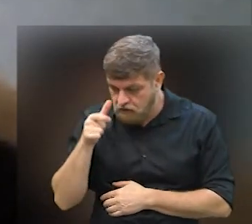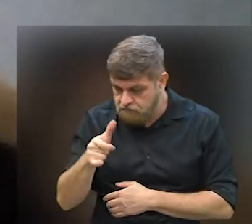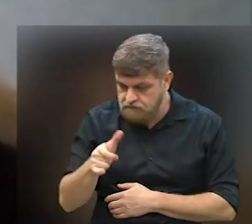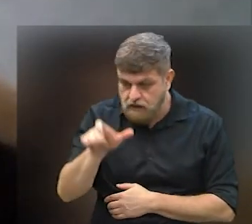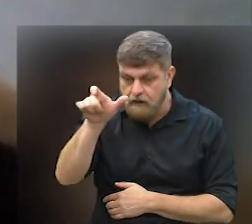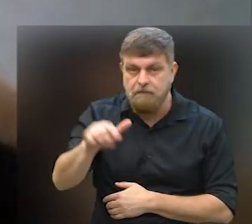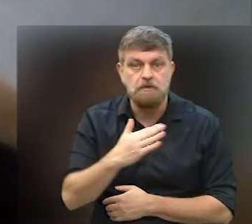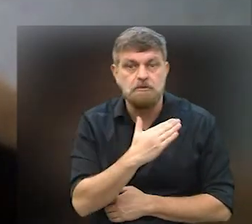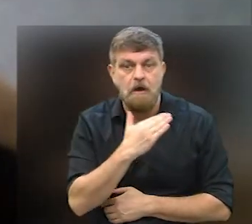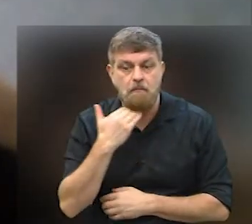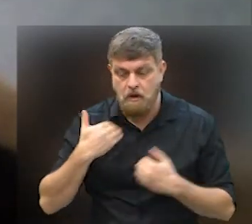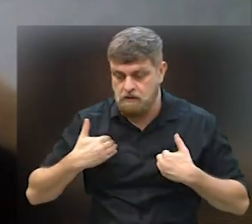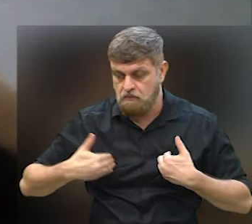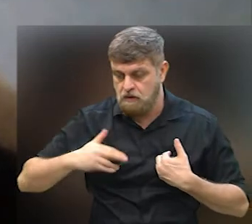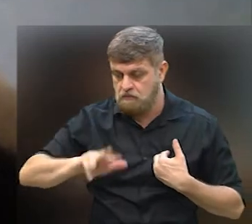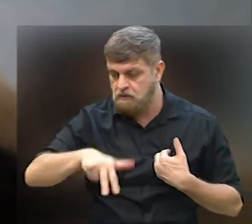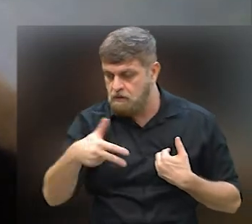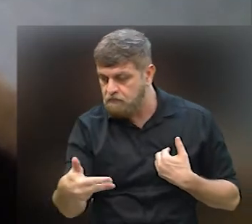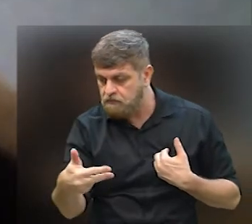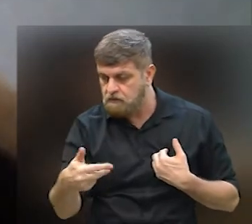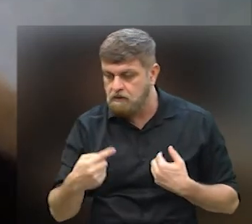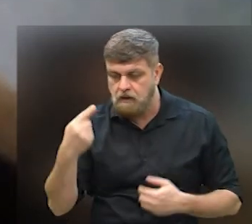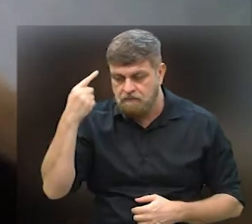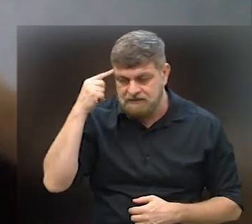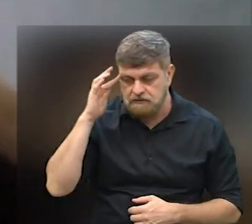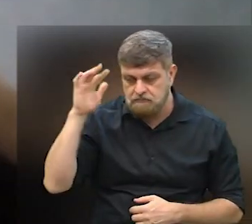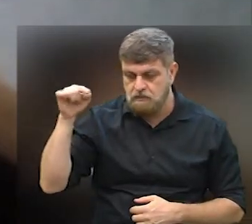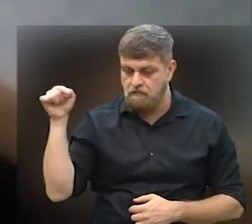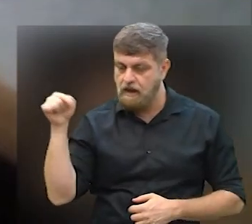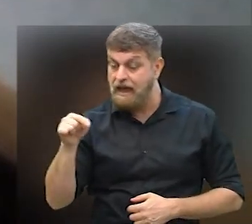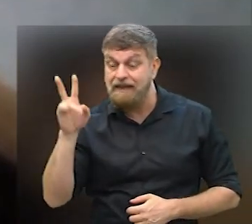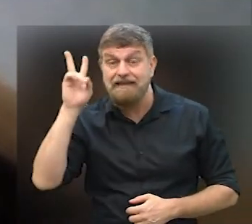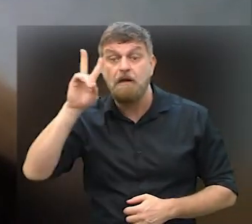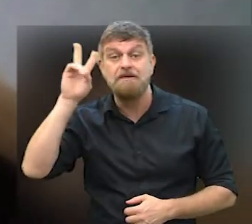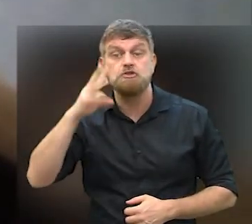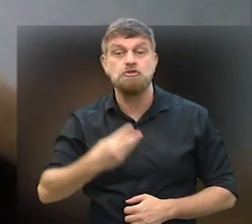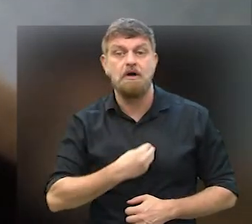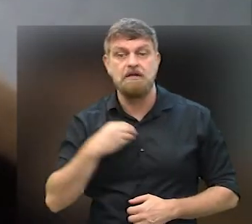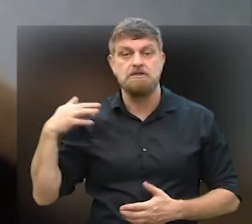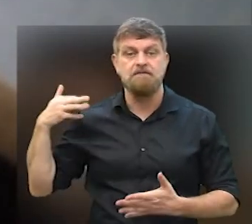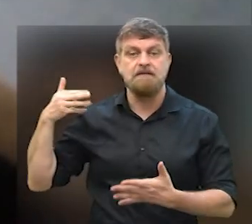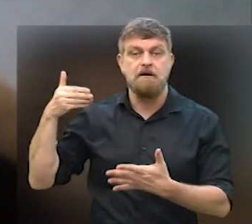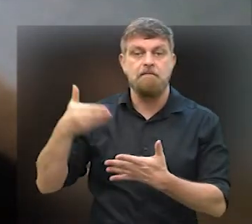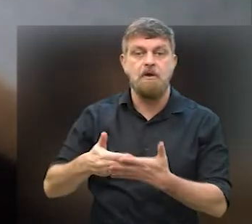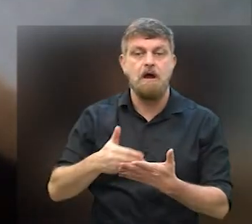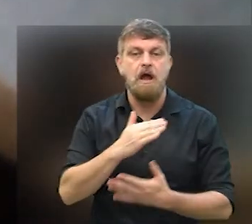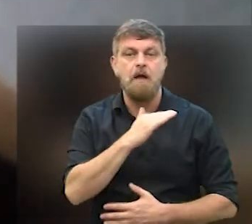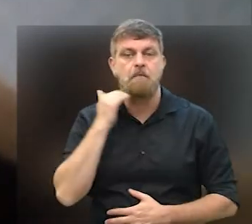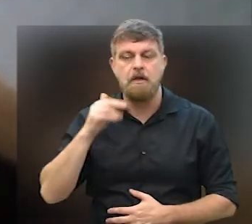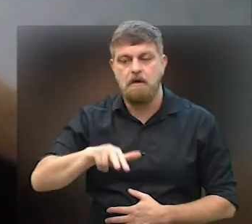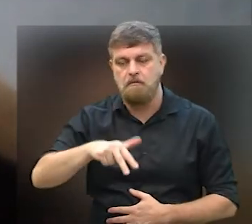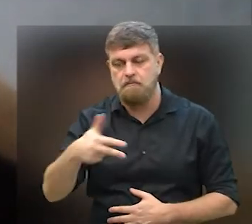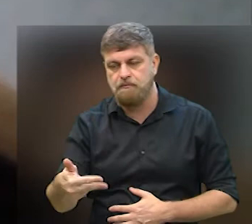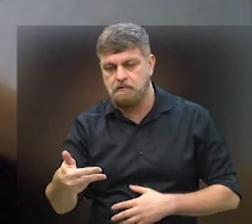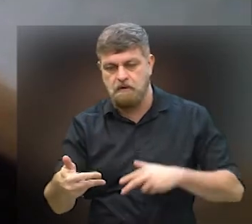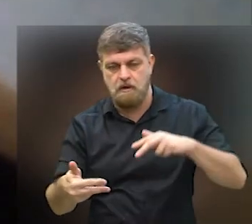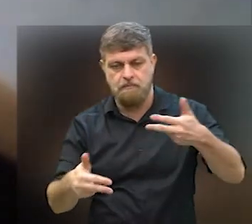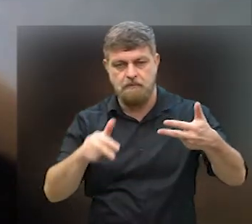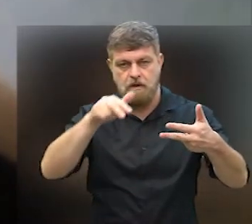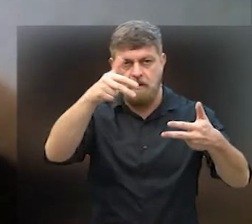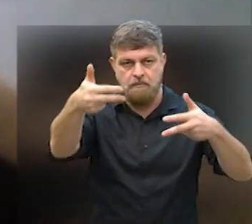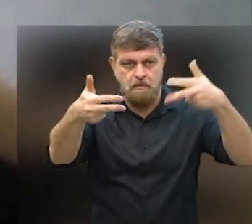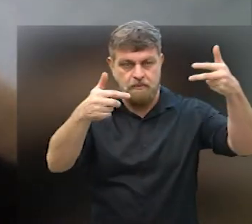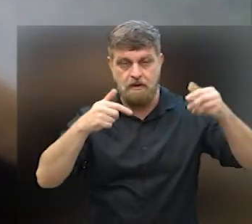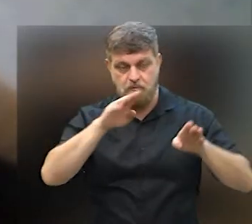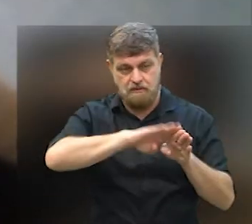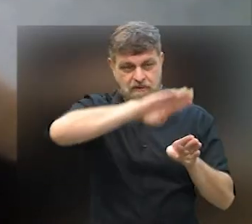quanto de vontade, o quanto de interesse, o quanto tinha por trás da história dessas pessoas passando por lá. Então, quando a gente chega num topo da montanha, num